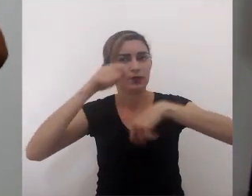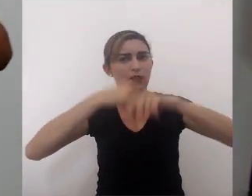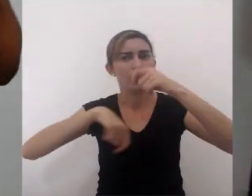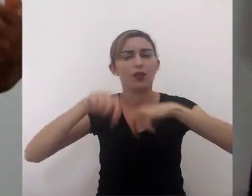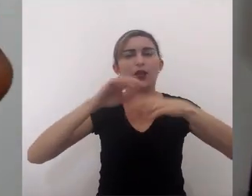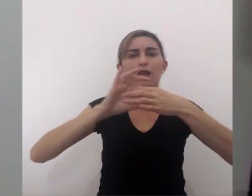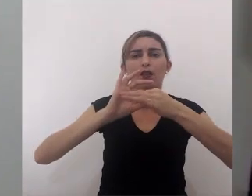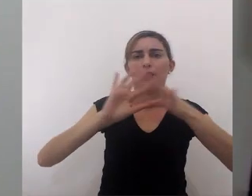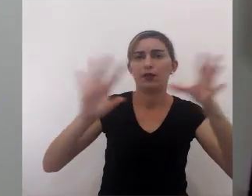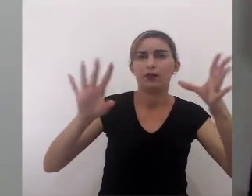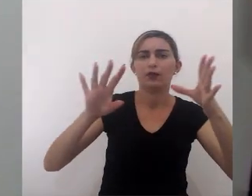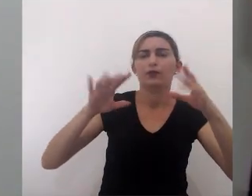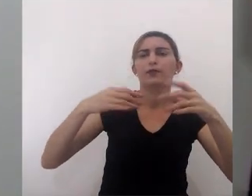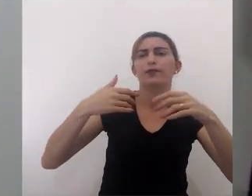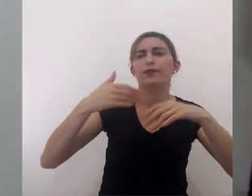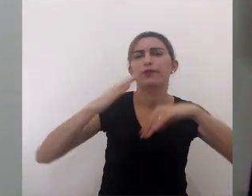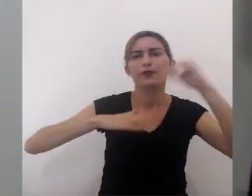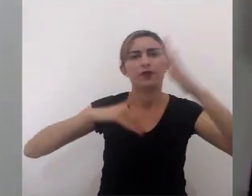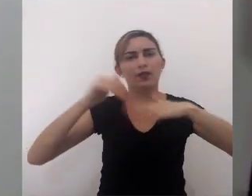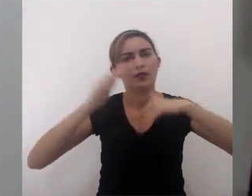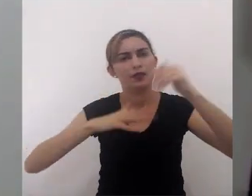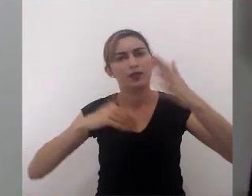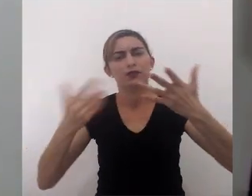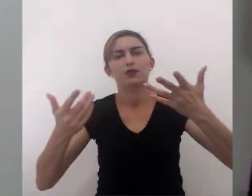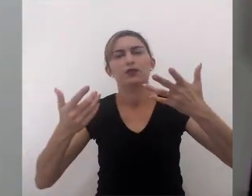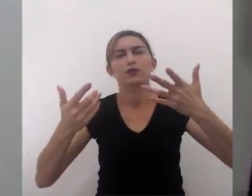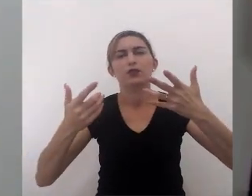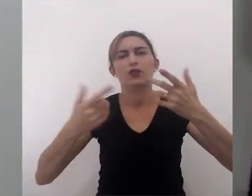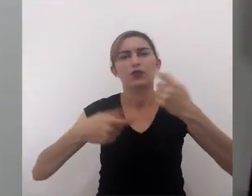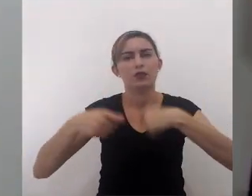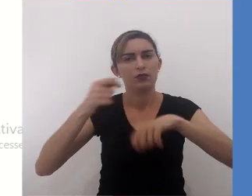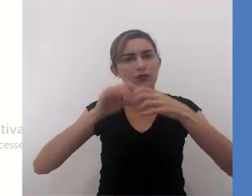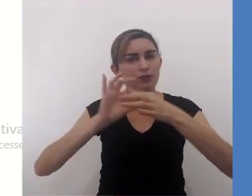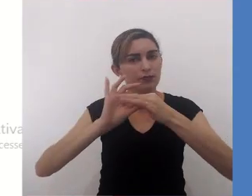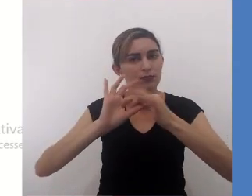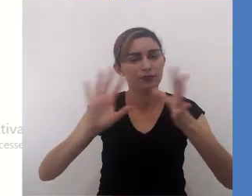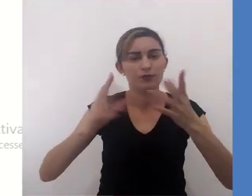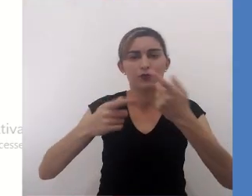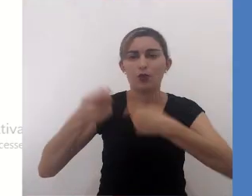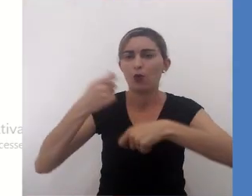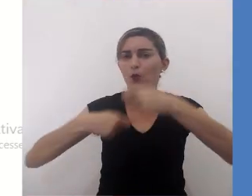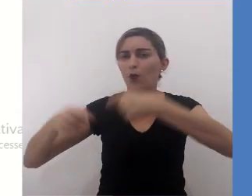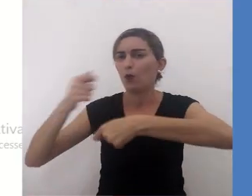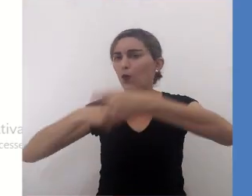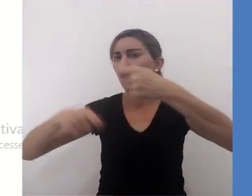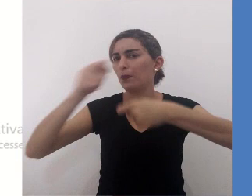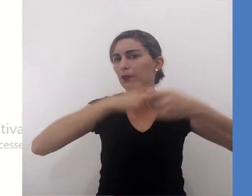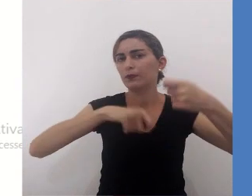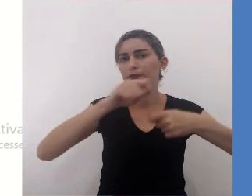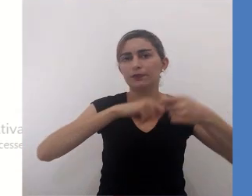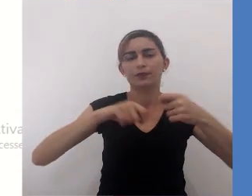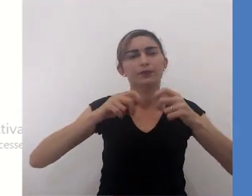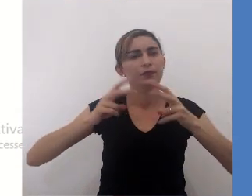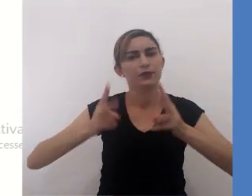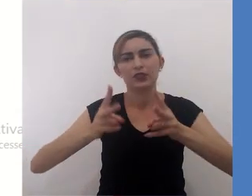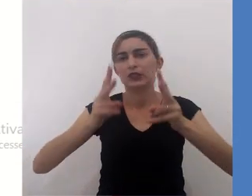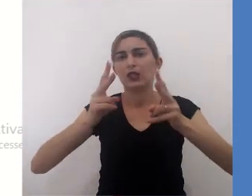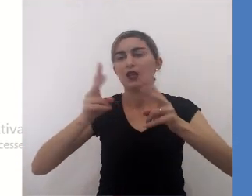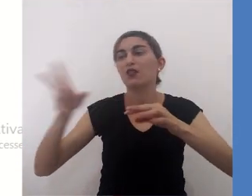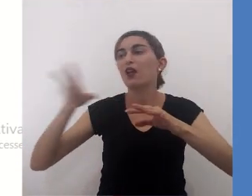isso? Liberdade na prática das atividades, é isso? Produtivas e comerciais, é isso?